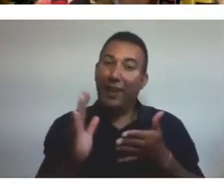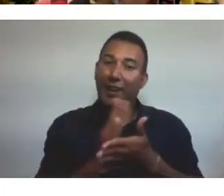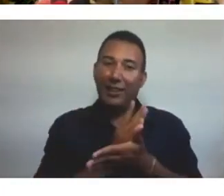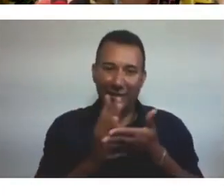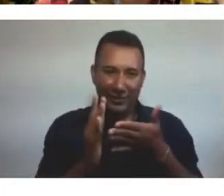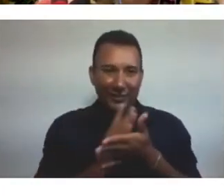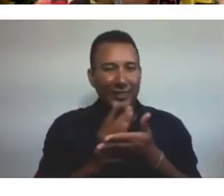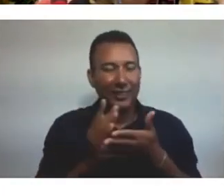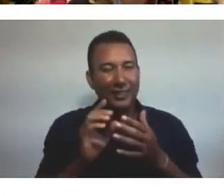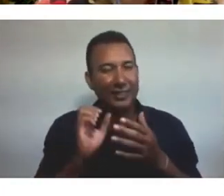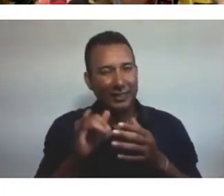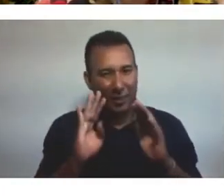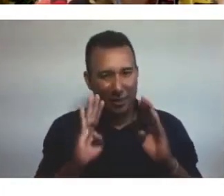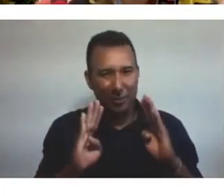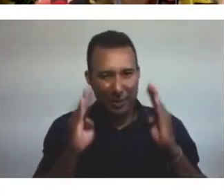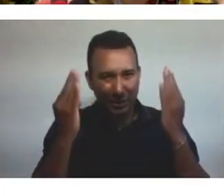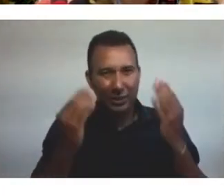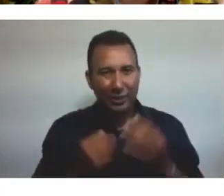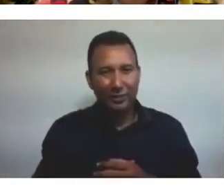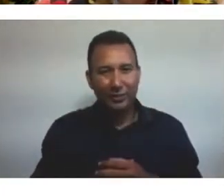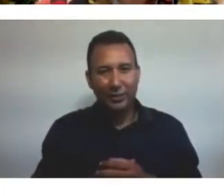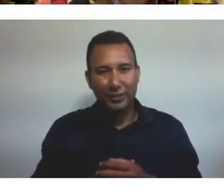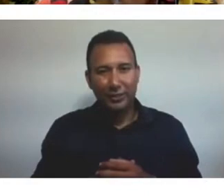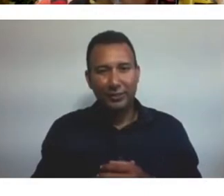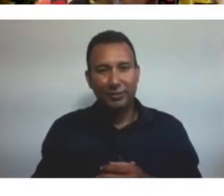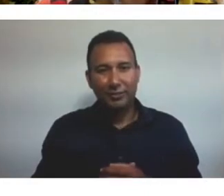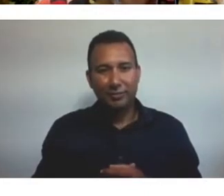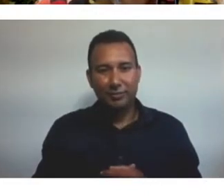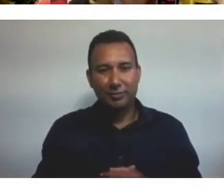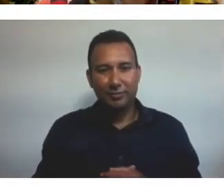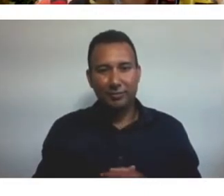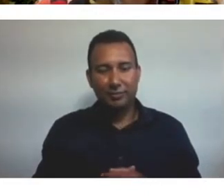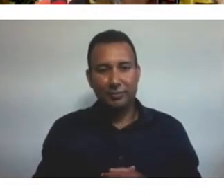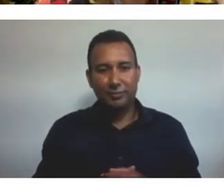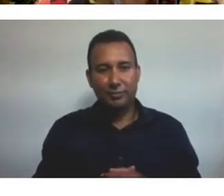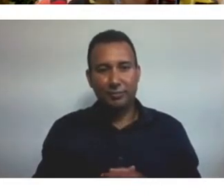mais comemorativas. Próxima, por favor.